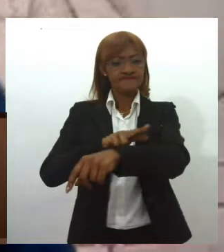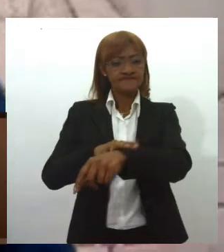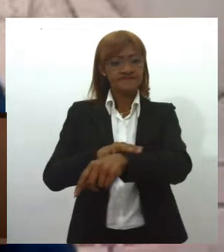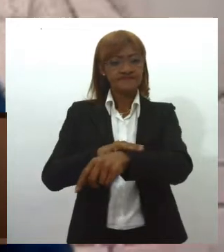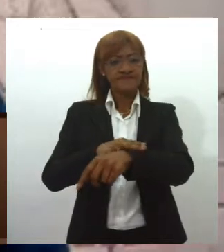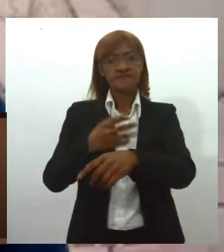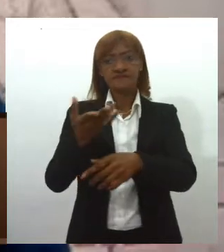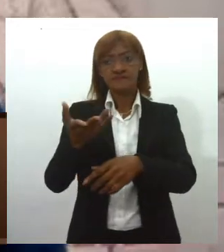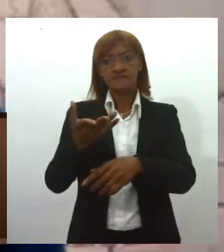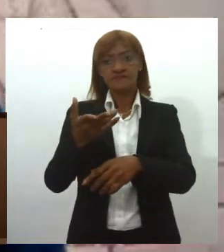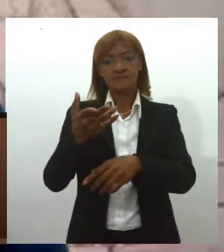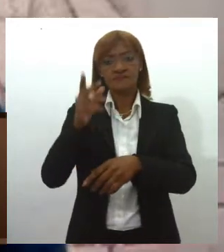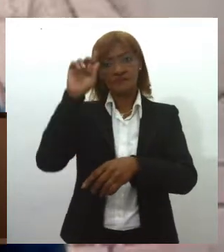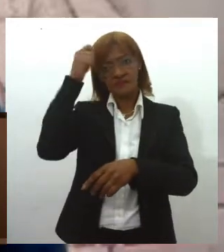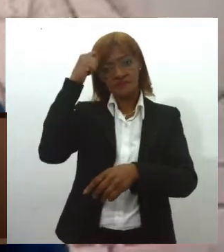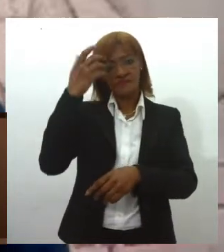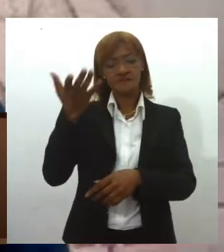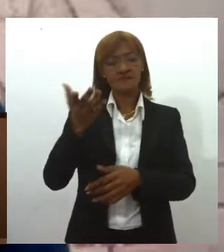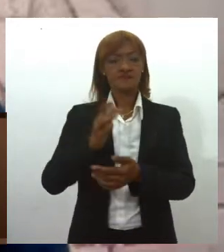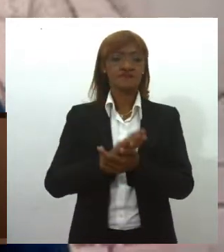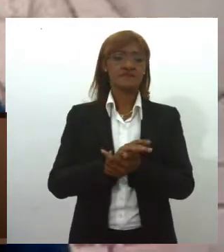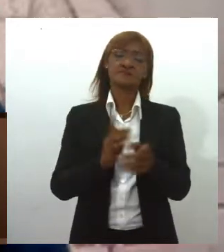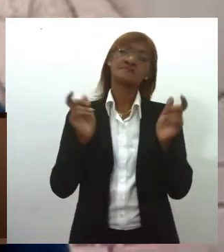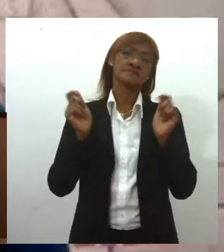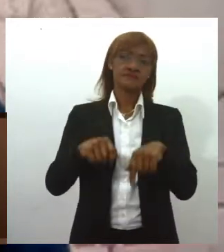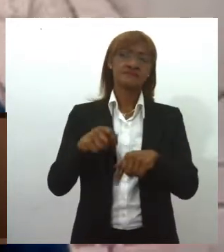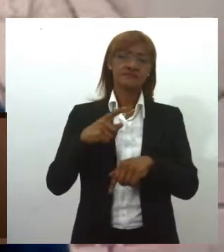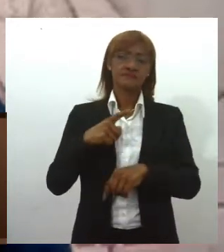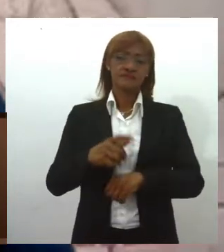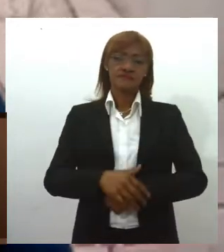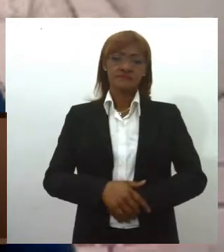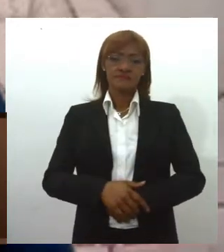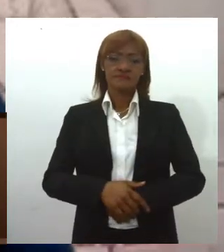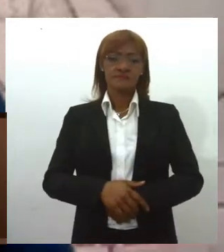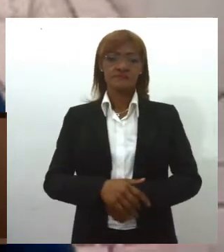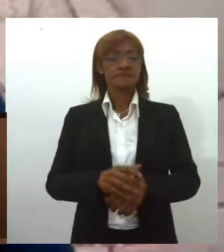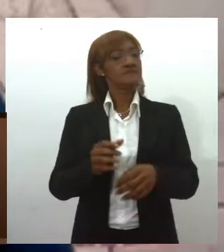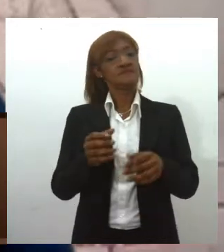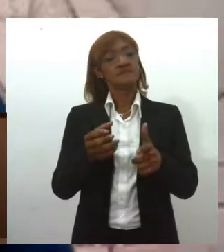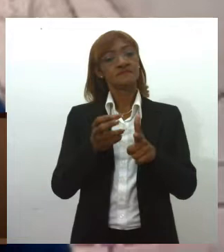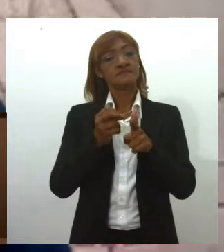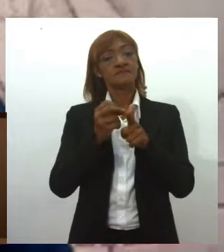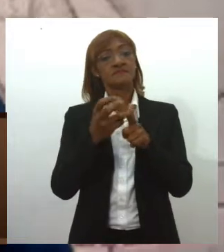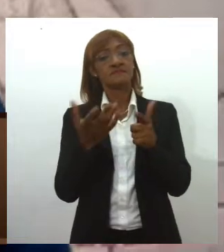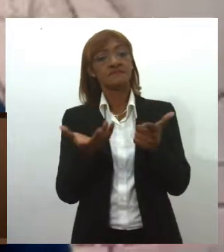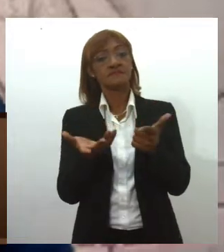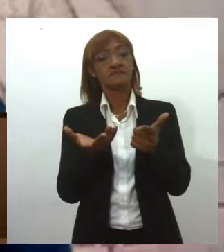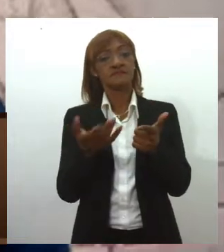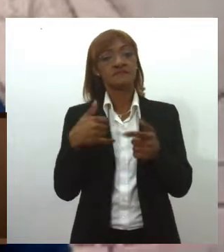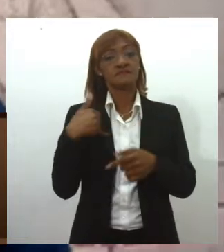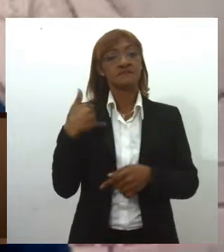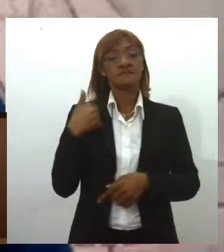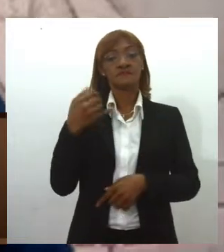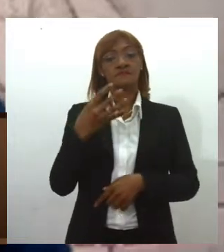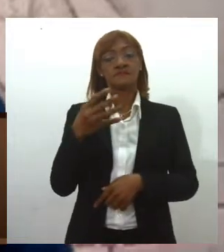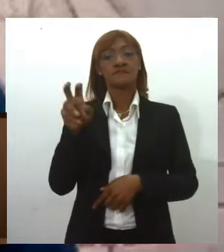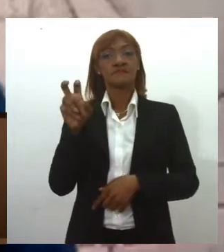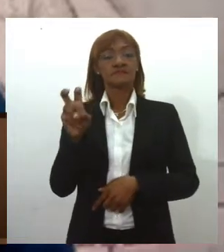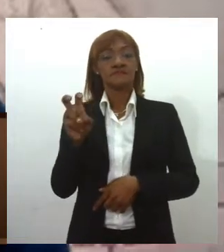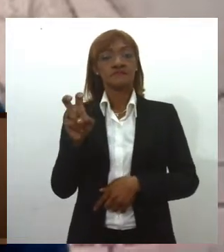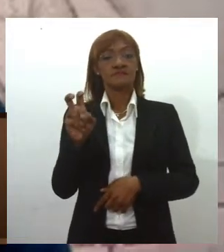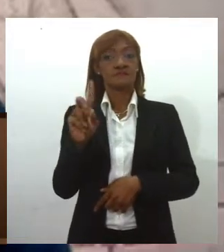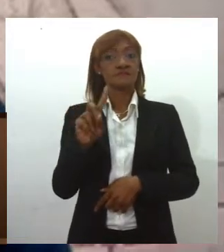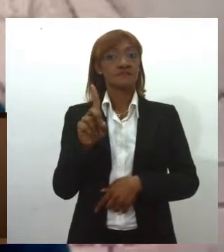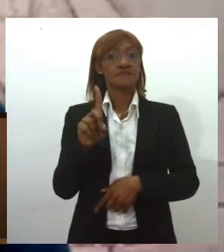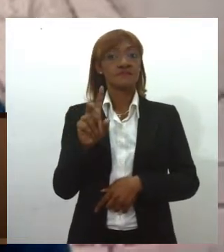que a gente sabe que aumentam a chance dele ter esse câncer, a idade preconizada é a partir de 45 anos e não 50.